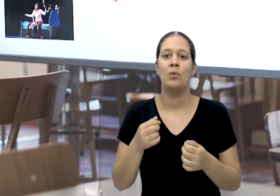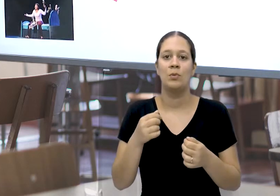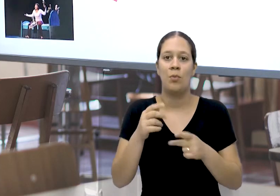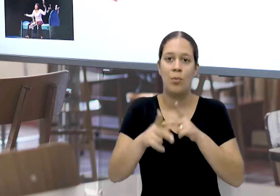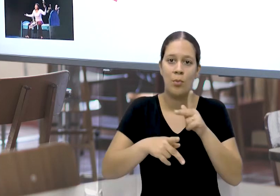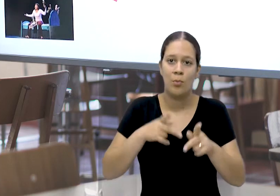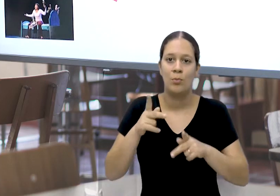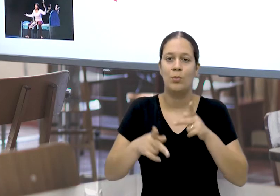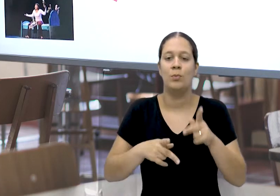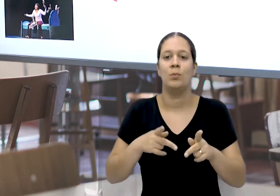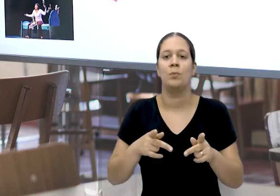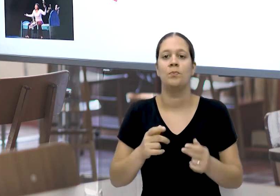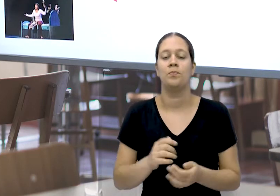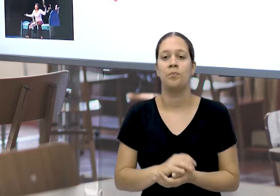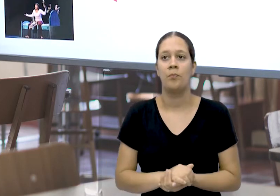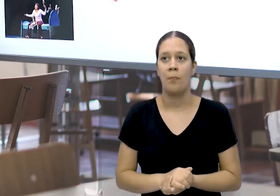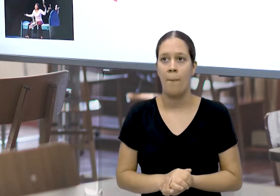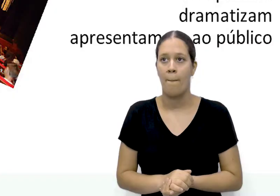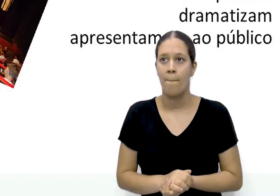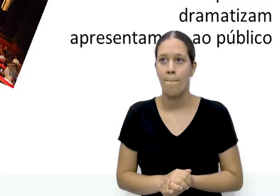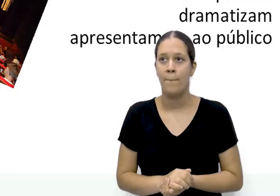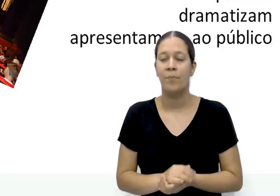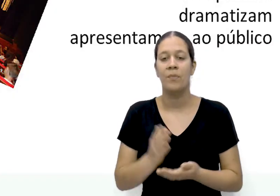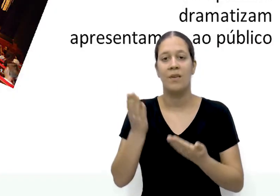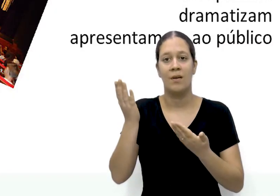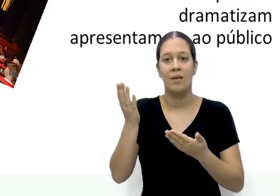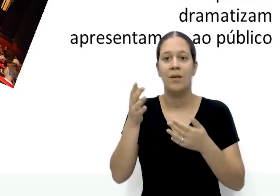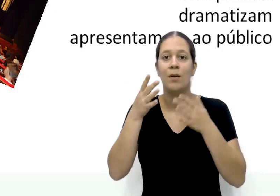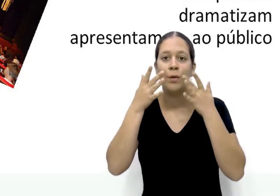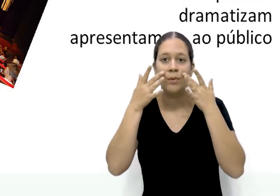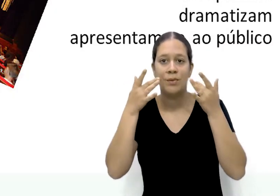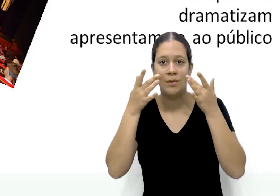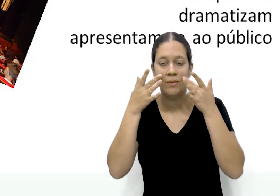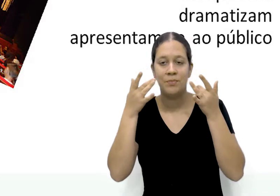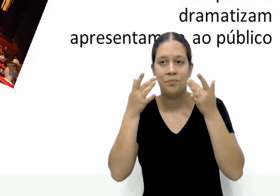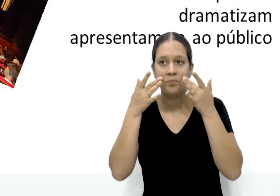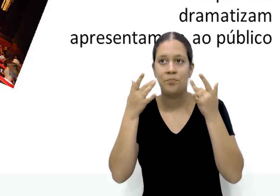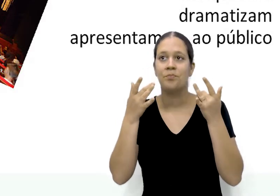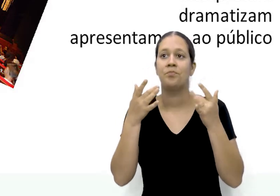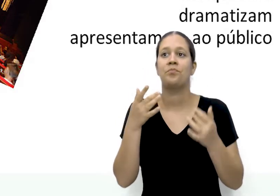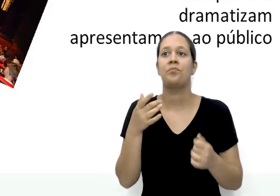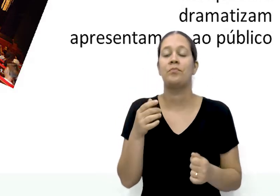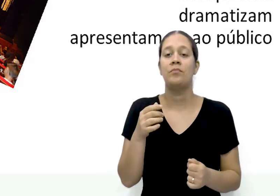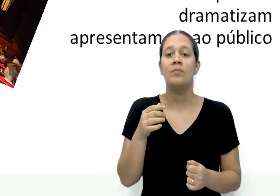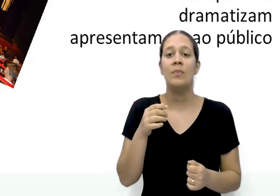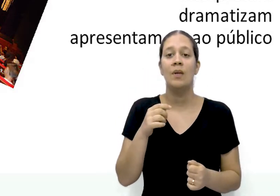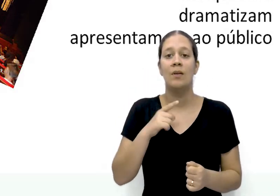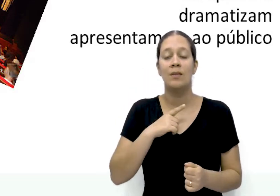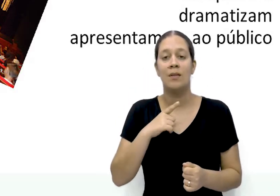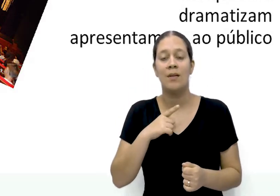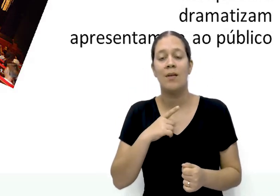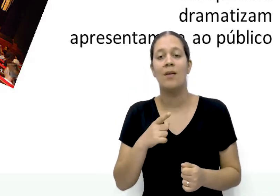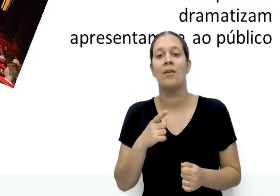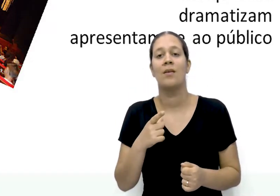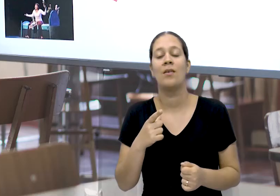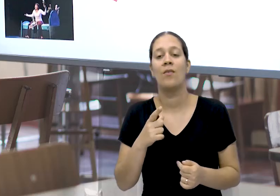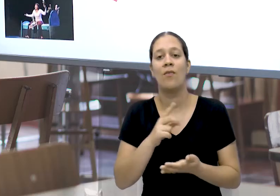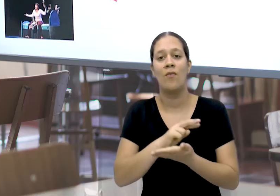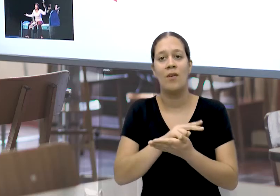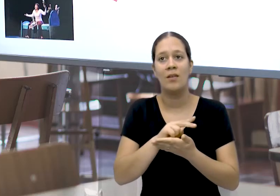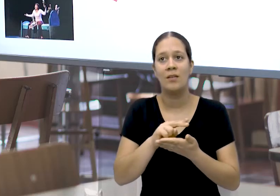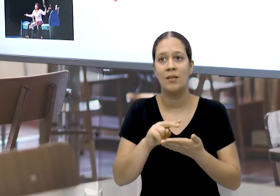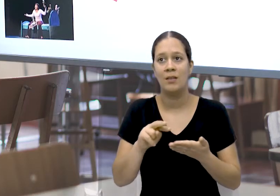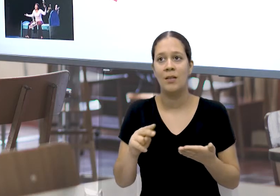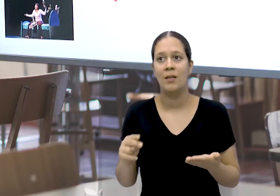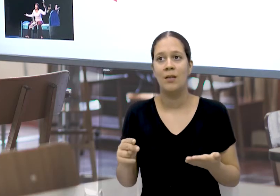tá? Aqui é um saltimbancos, são 4 pessoas que se vestem de animais. Olha que legal,